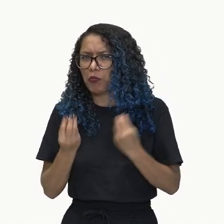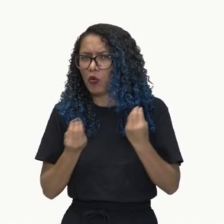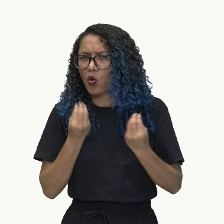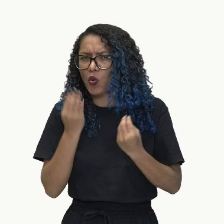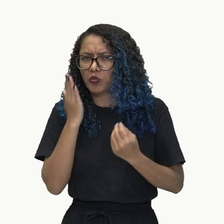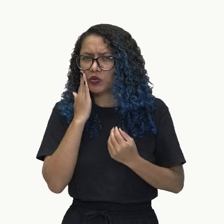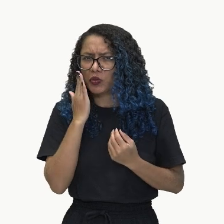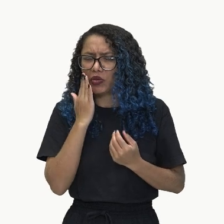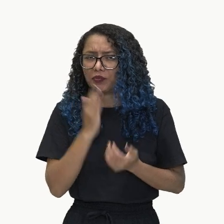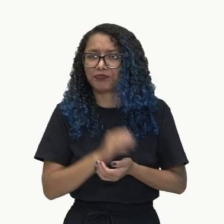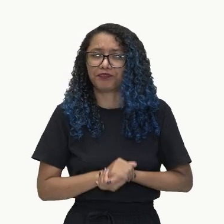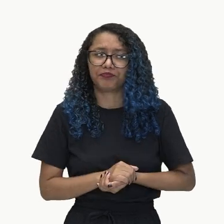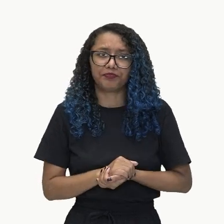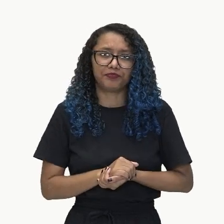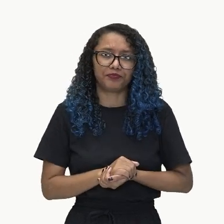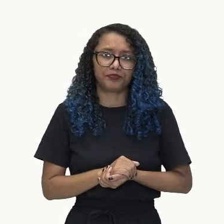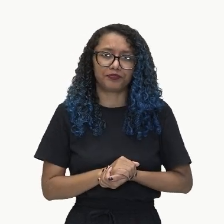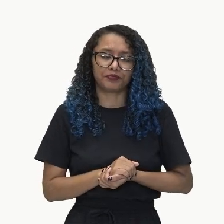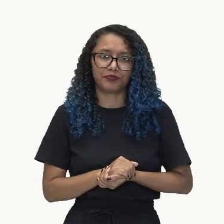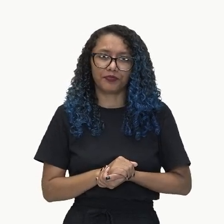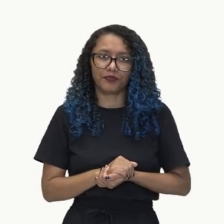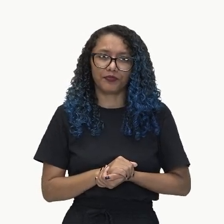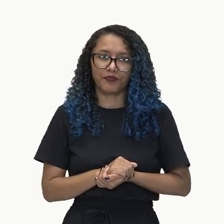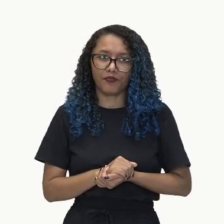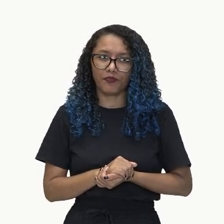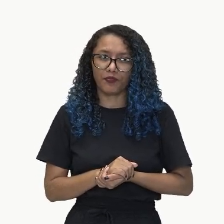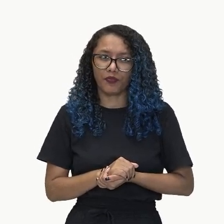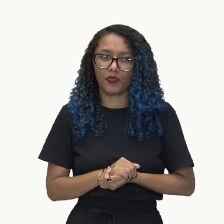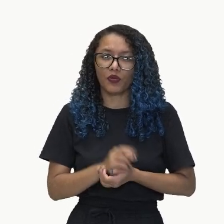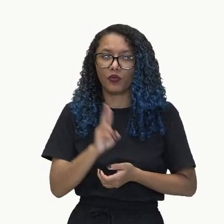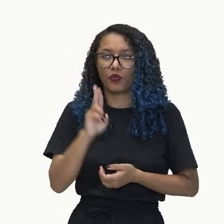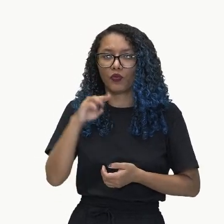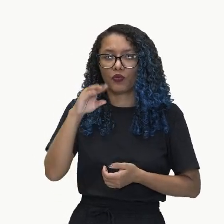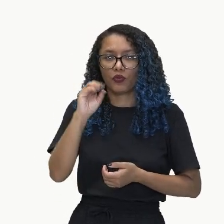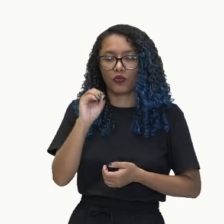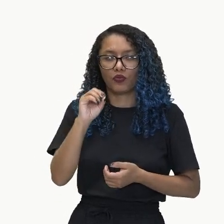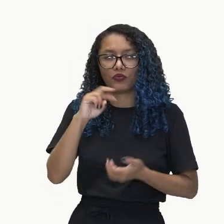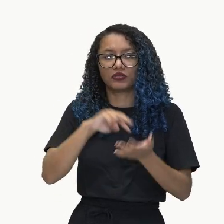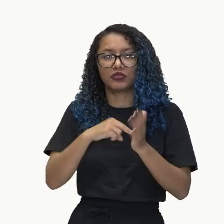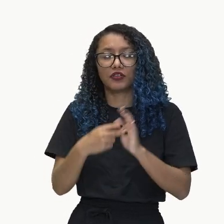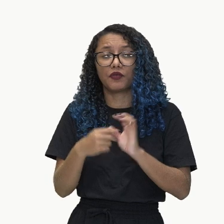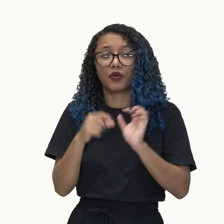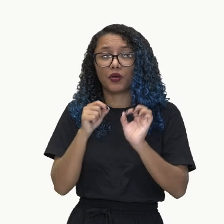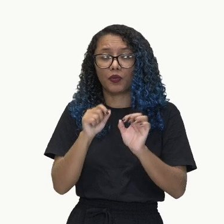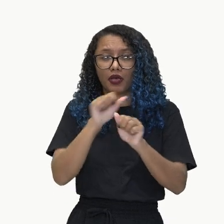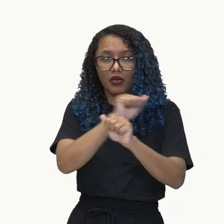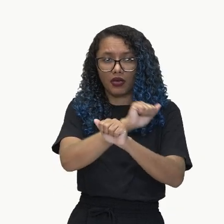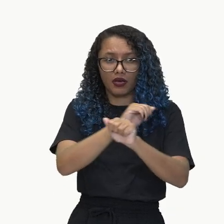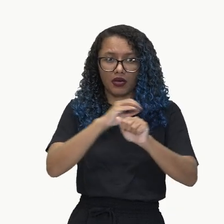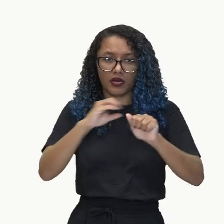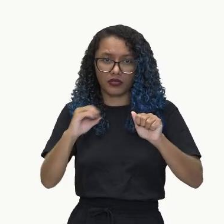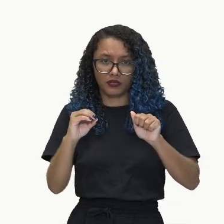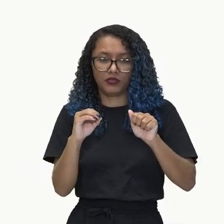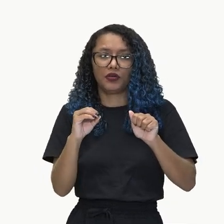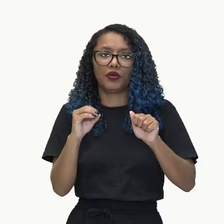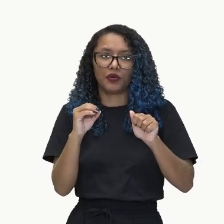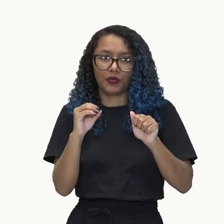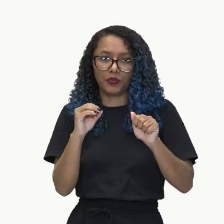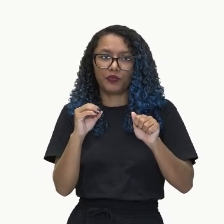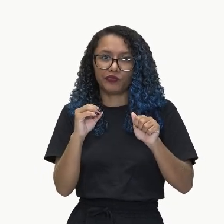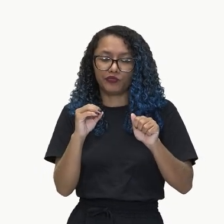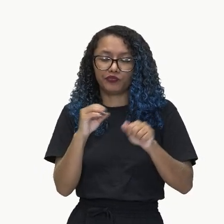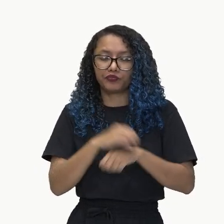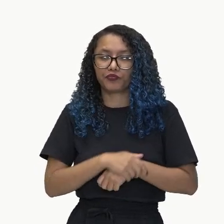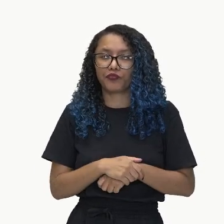de que maneira un Uno aqui é um artigo Indefinido significa alguém certo de